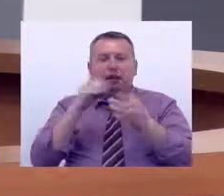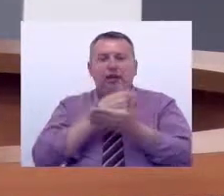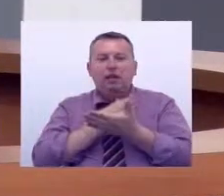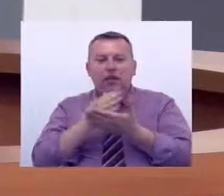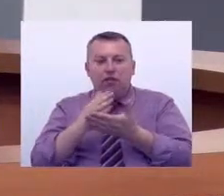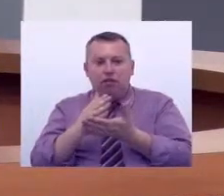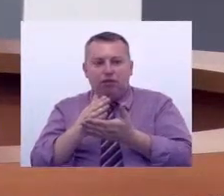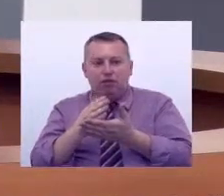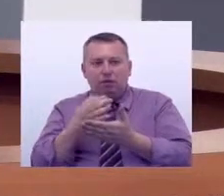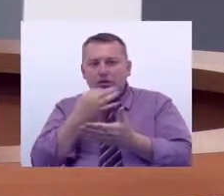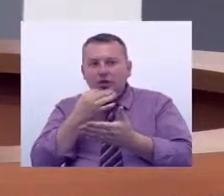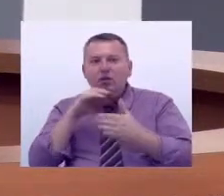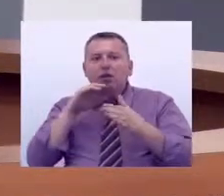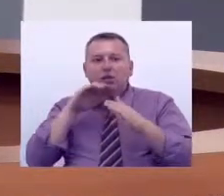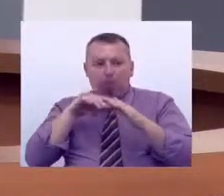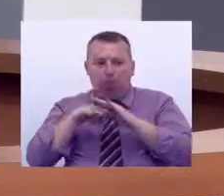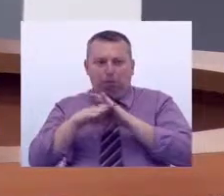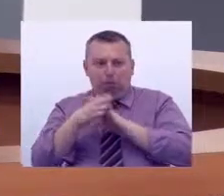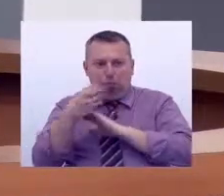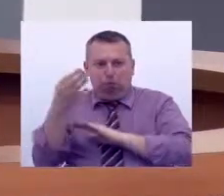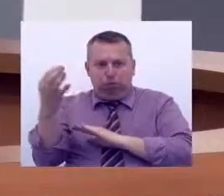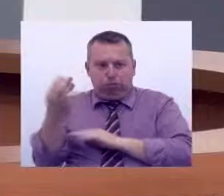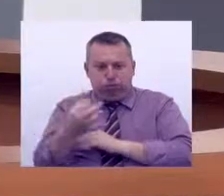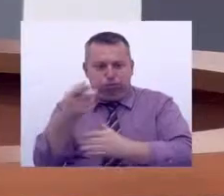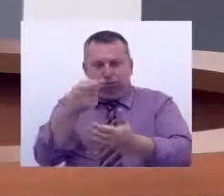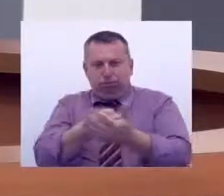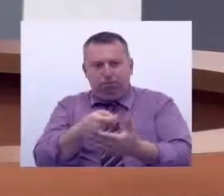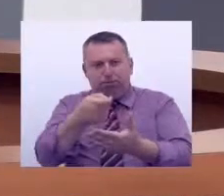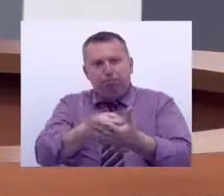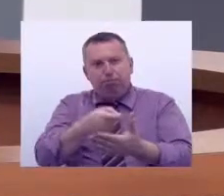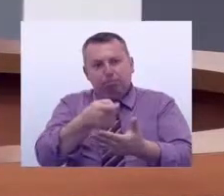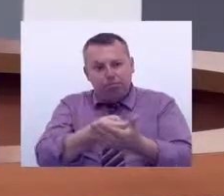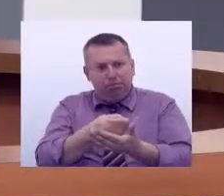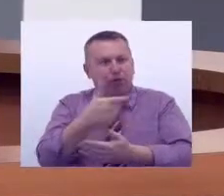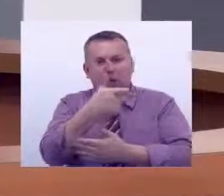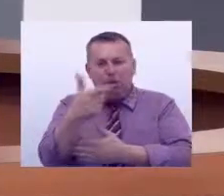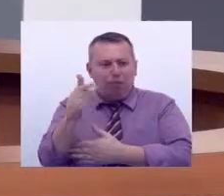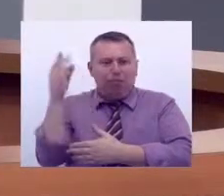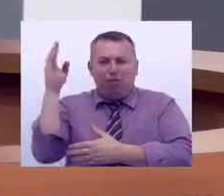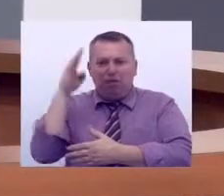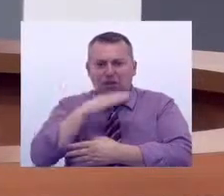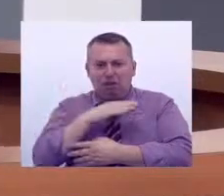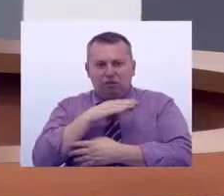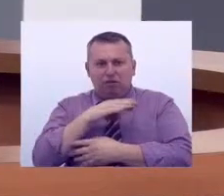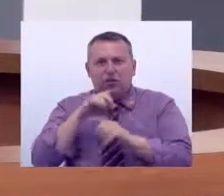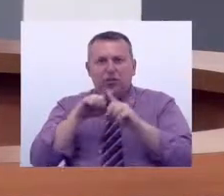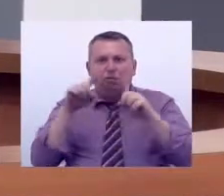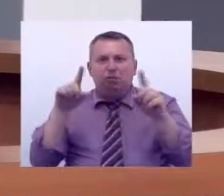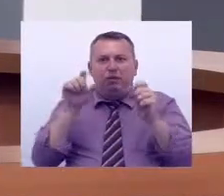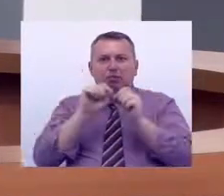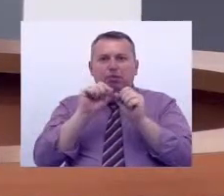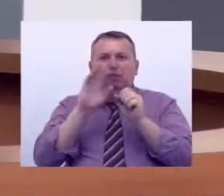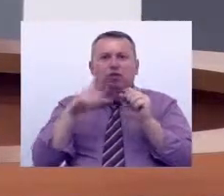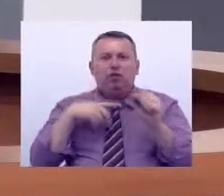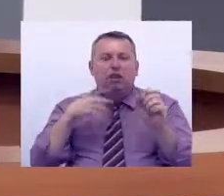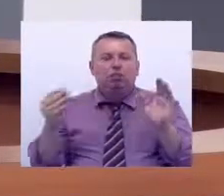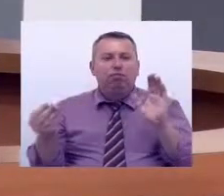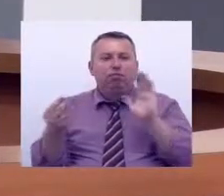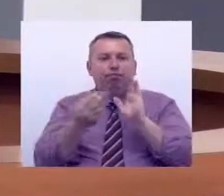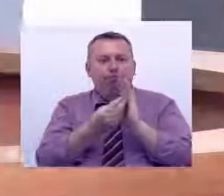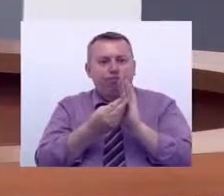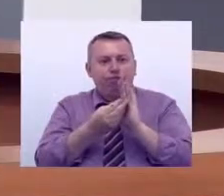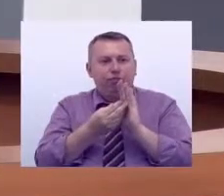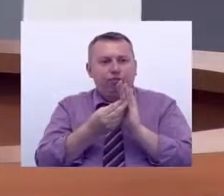acho que o vício aqui é um vício mais de cobrança. Não é nem por uma maldade, mas é porque já está instituído,